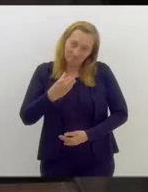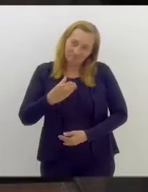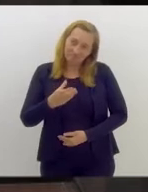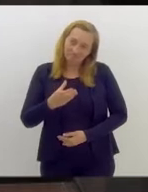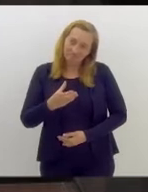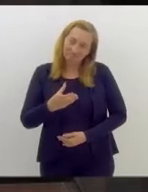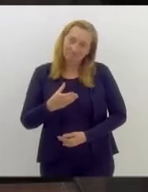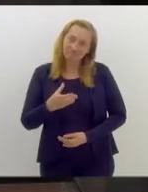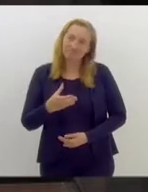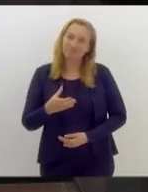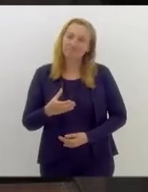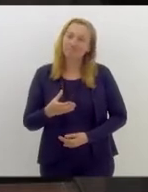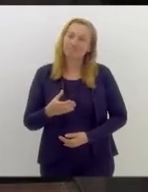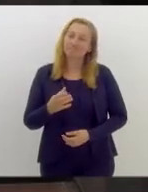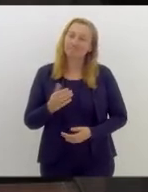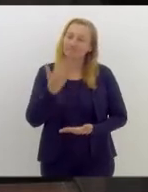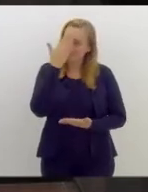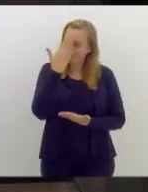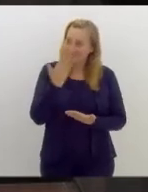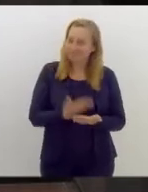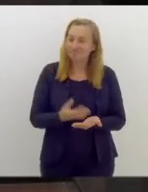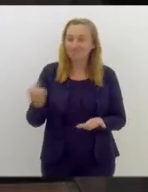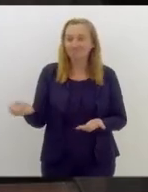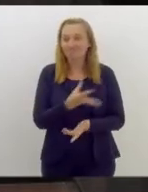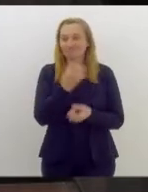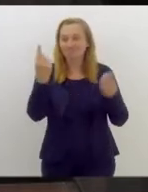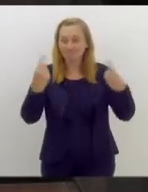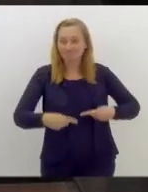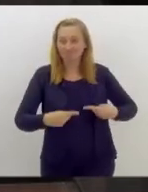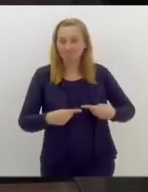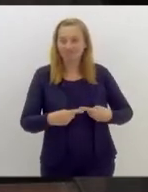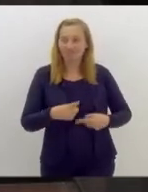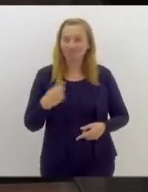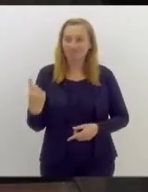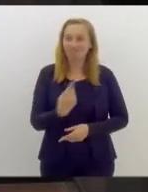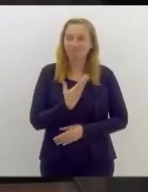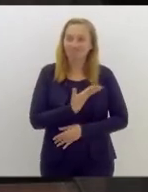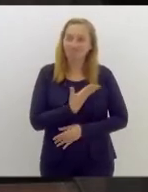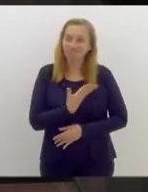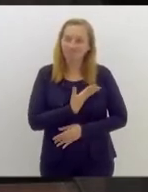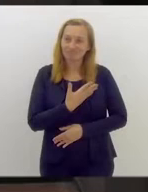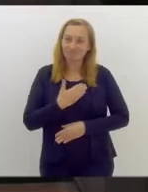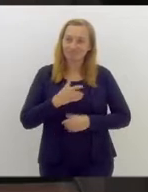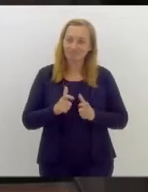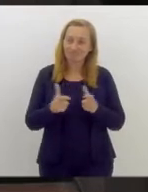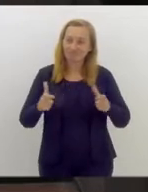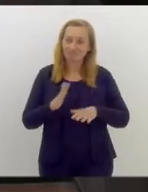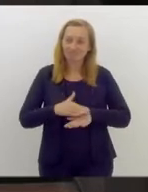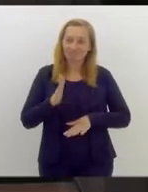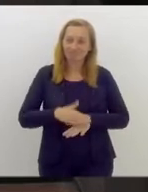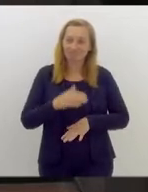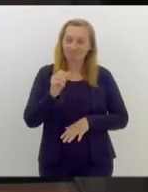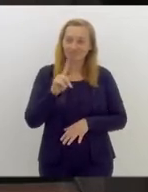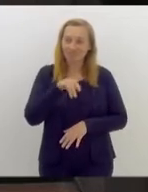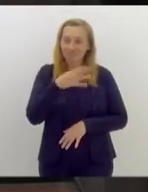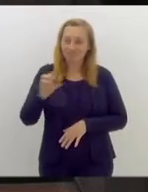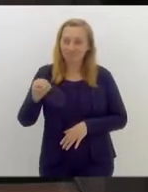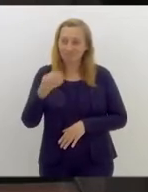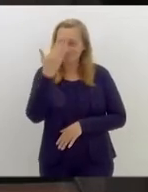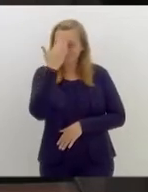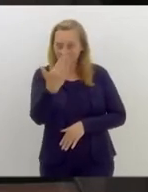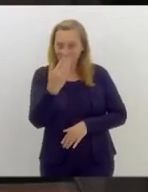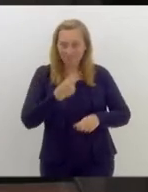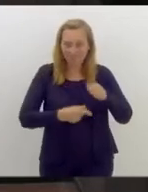determinação e ousadia me faz acreditar em novos desafios e que nossa amizade cresça a cada dia. Abraão, minha eterna